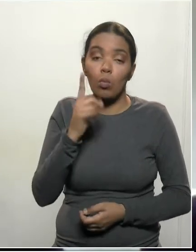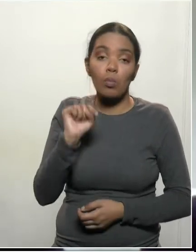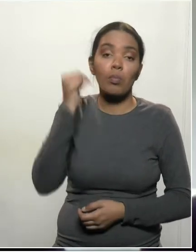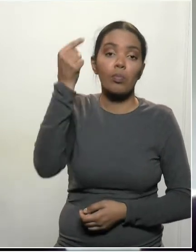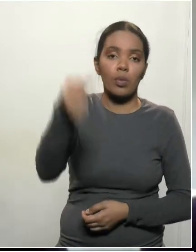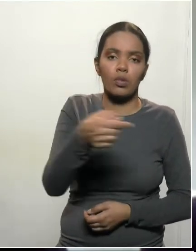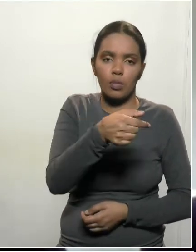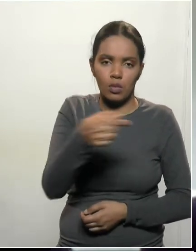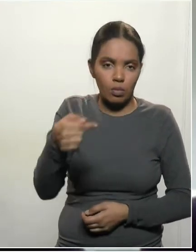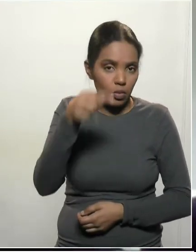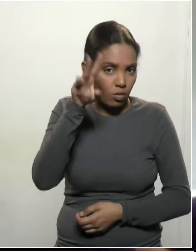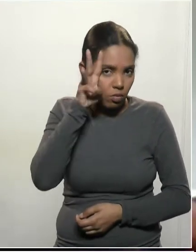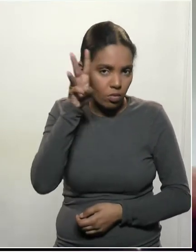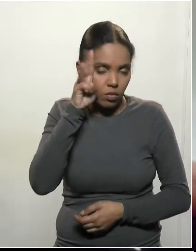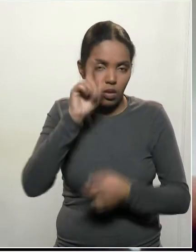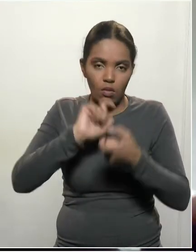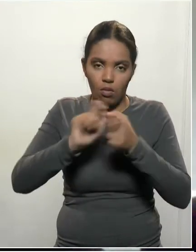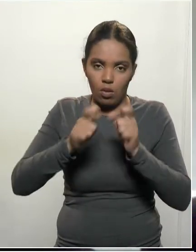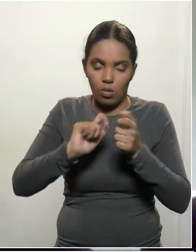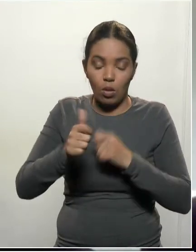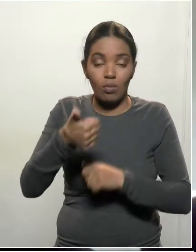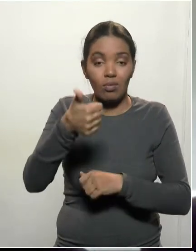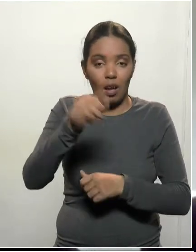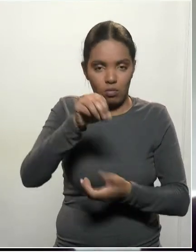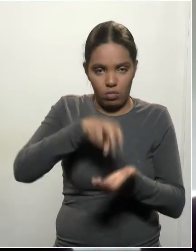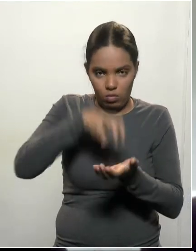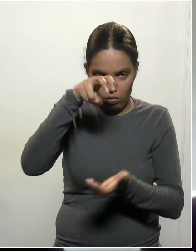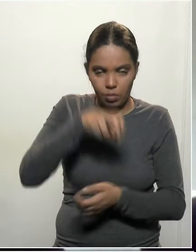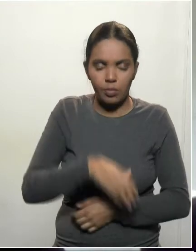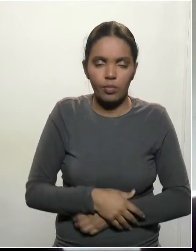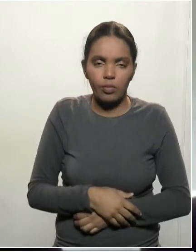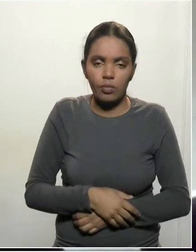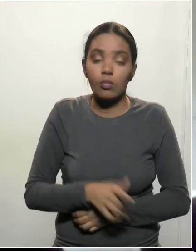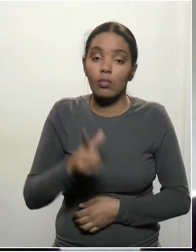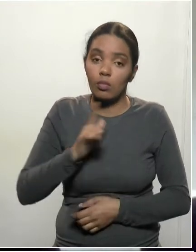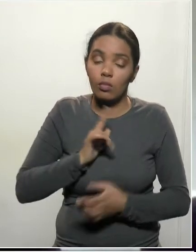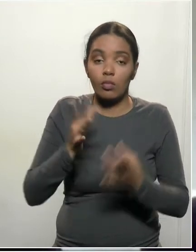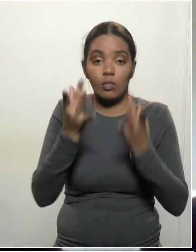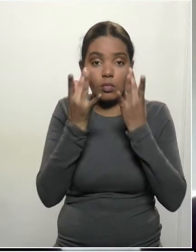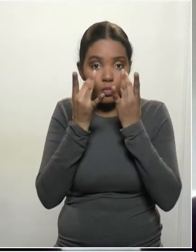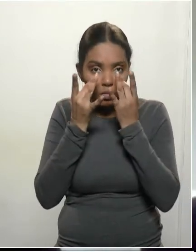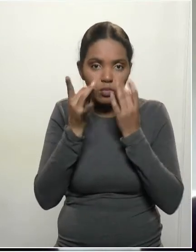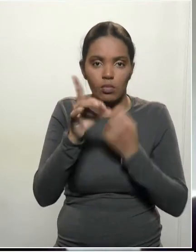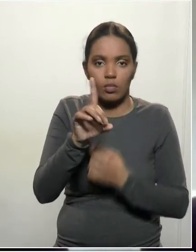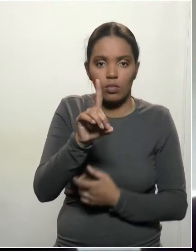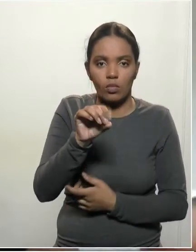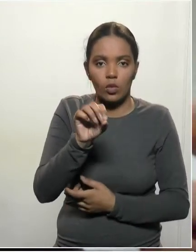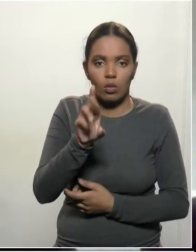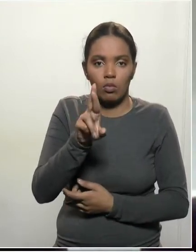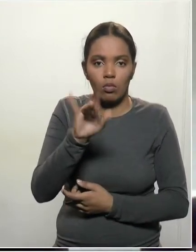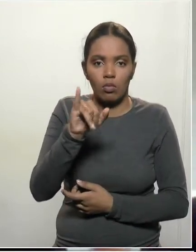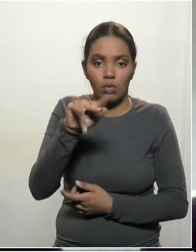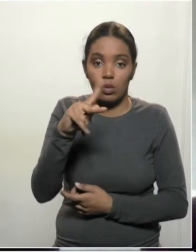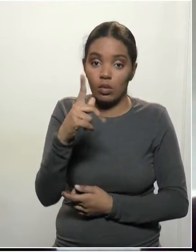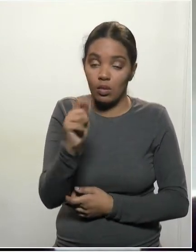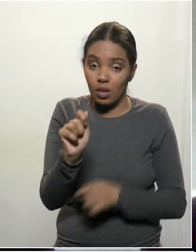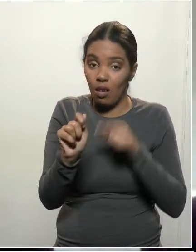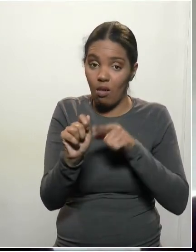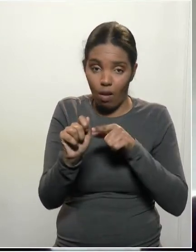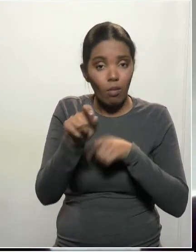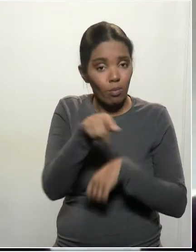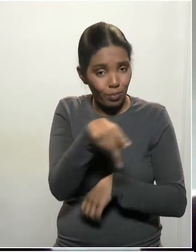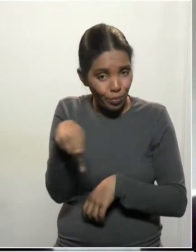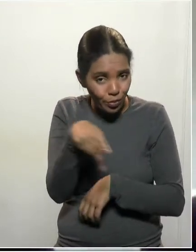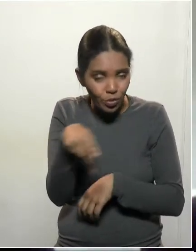semana, às 10 horas. Isso será muito importante, com a presença da Dorinha, que é a relatora, né, é professora e deputada